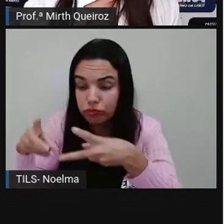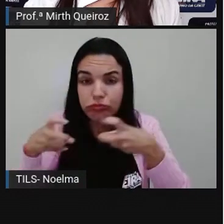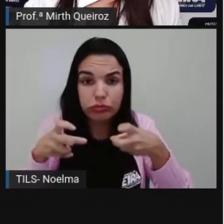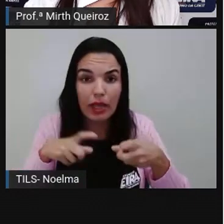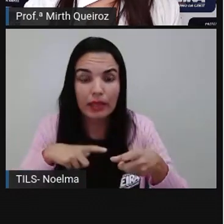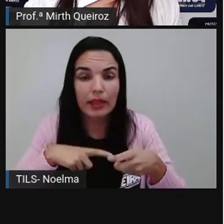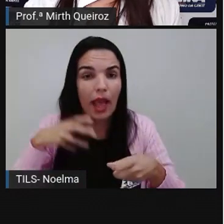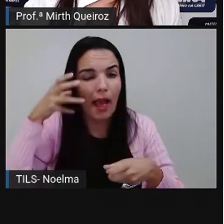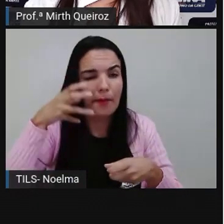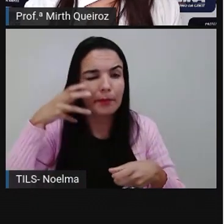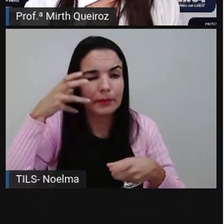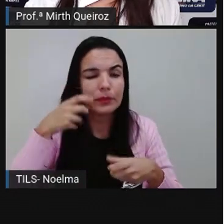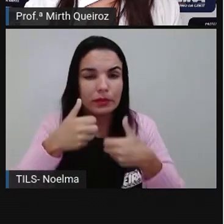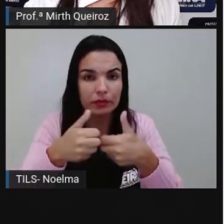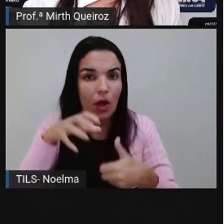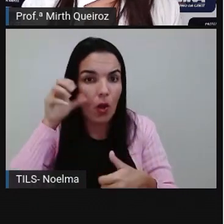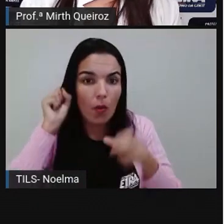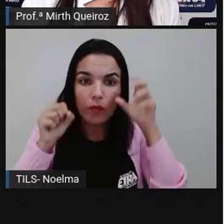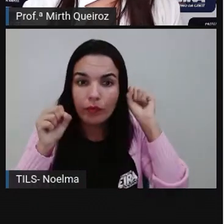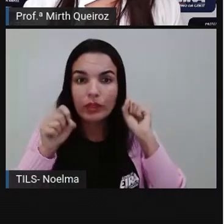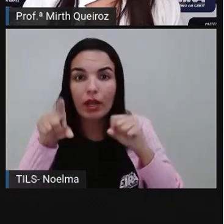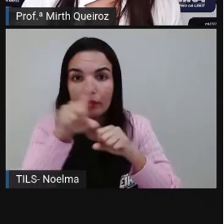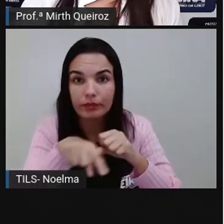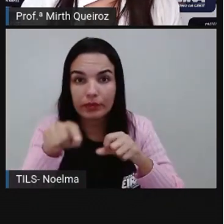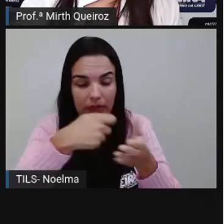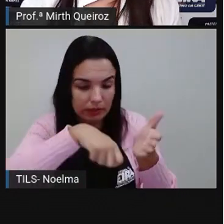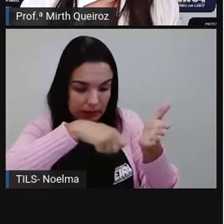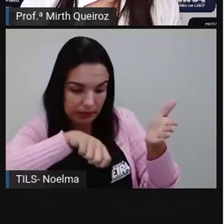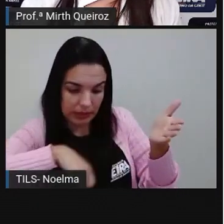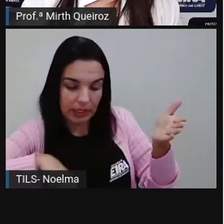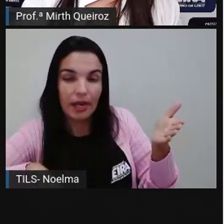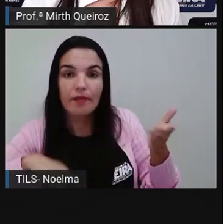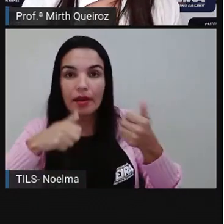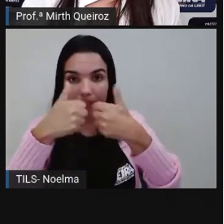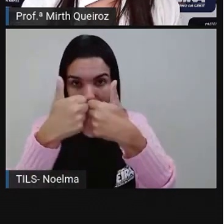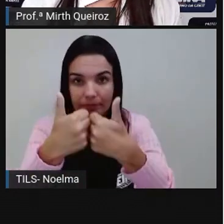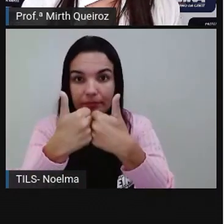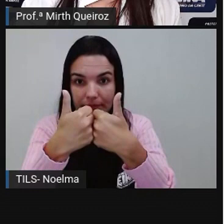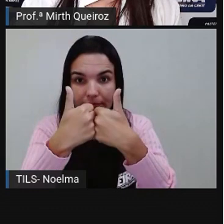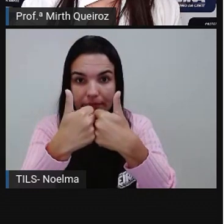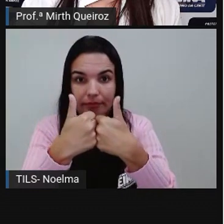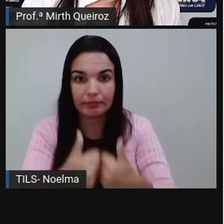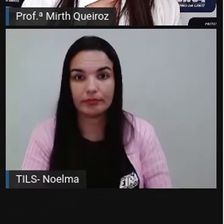na música ao ouvi-la, certo? Vocês vão escrever aí no caderno de vocês.